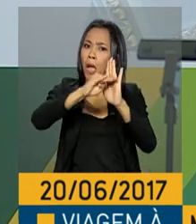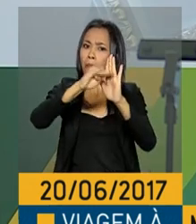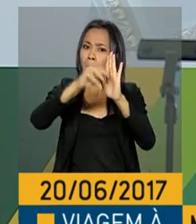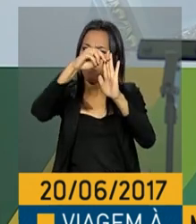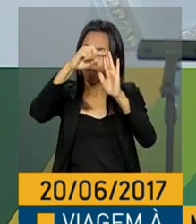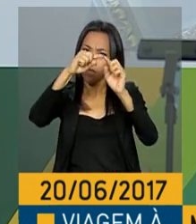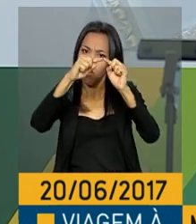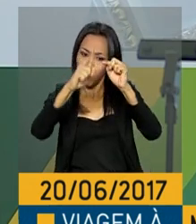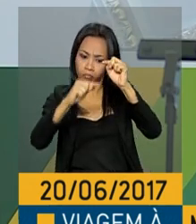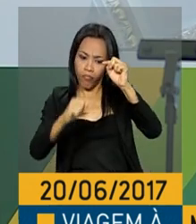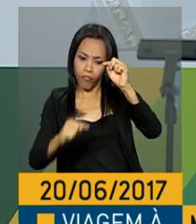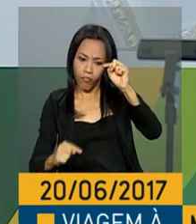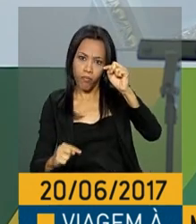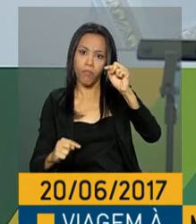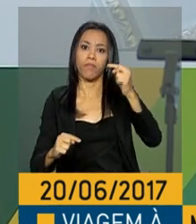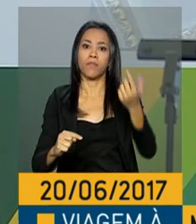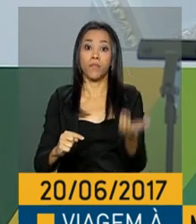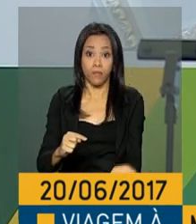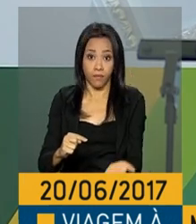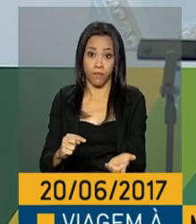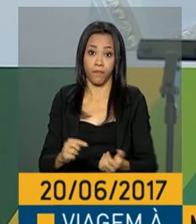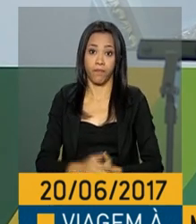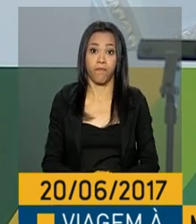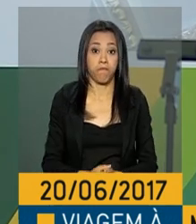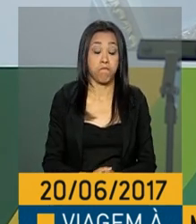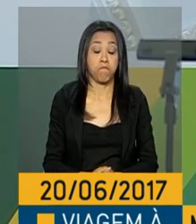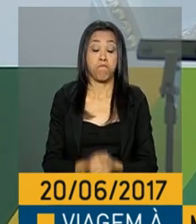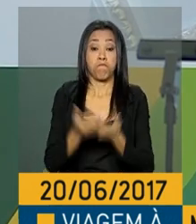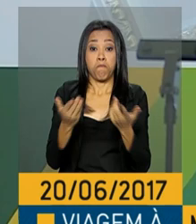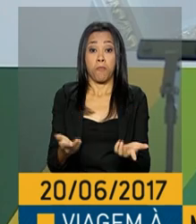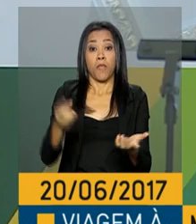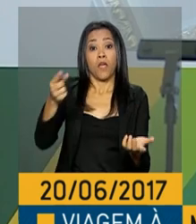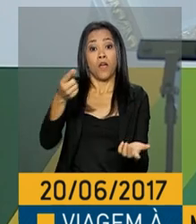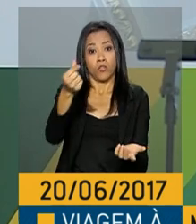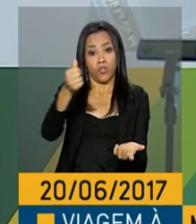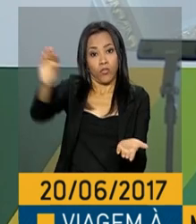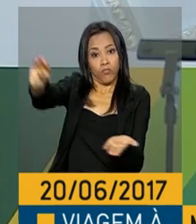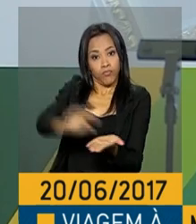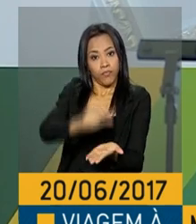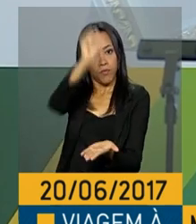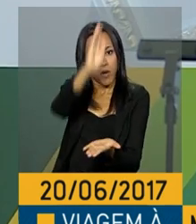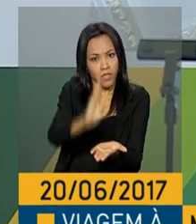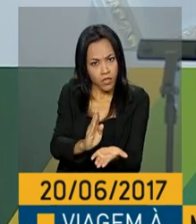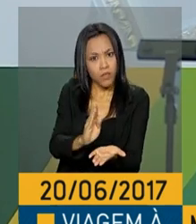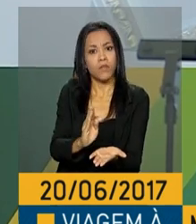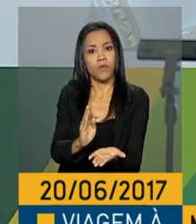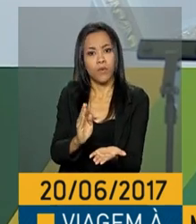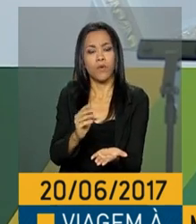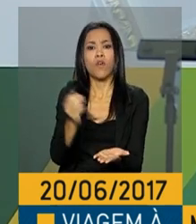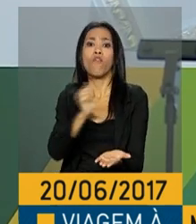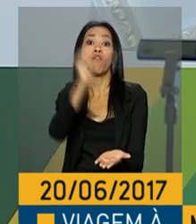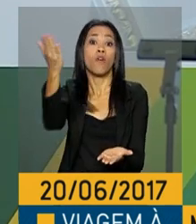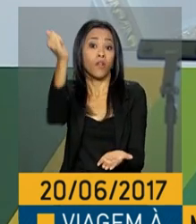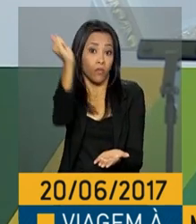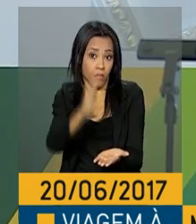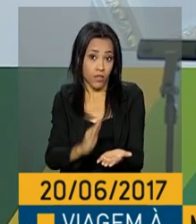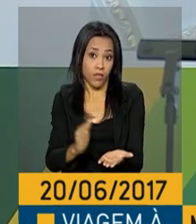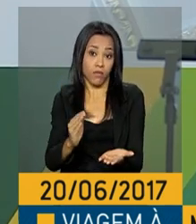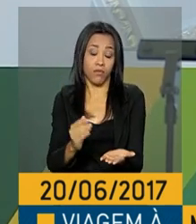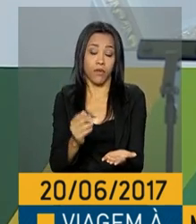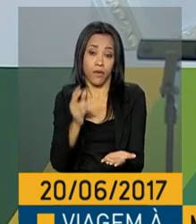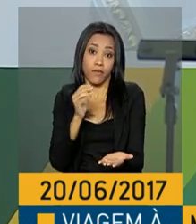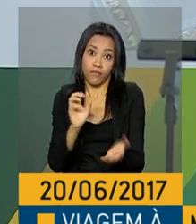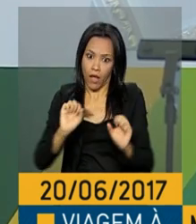forma consistente. O investimento estrangeiro no Brasil também ganha força.